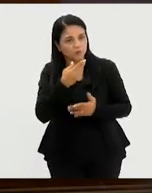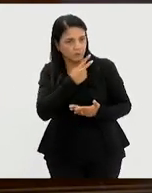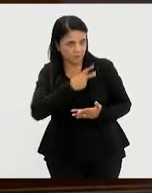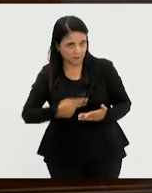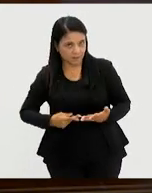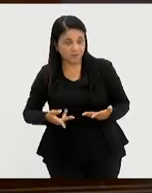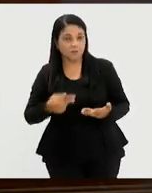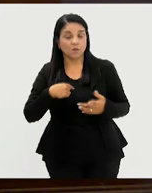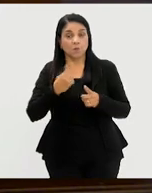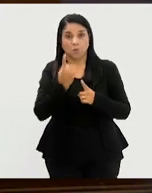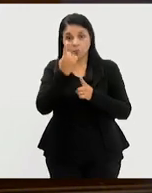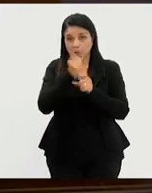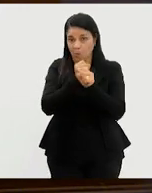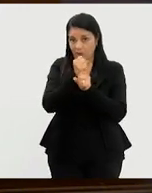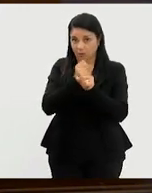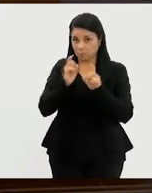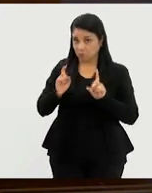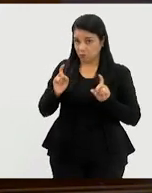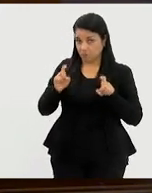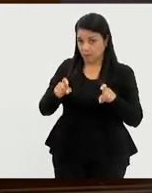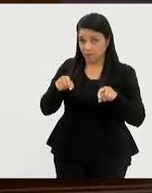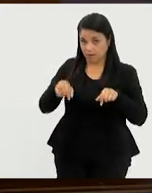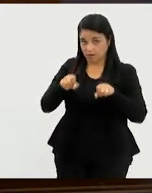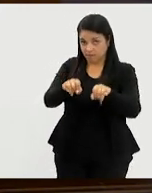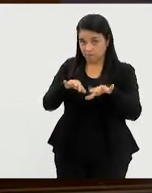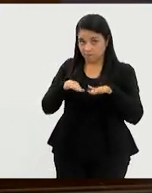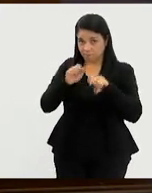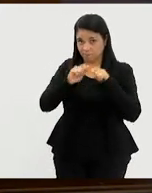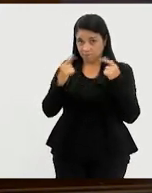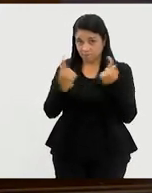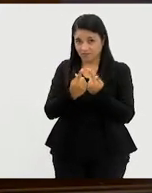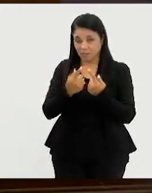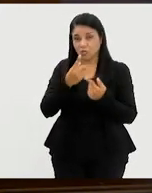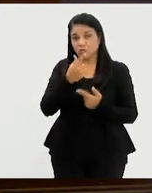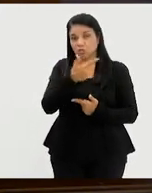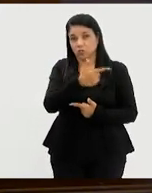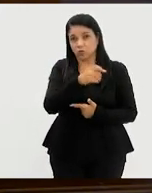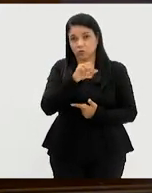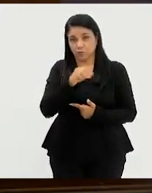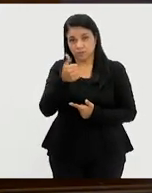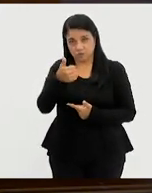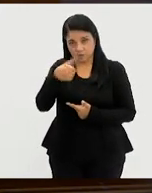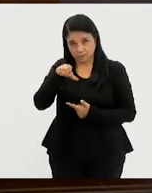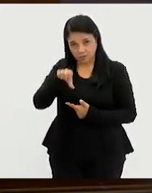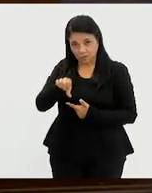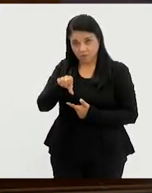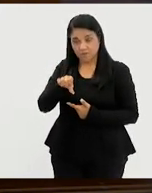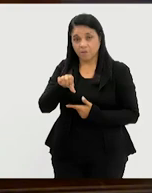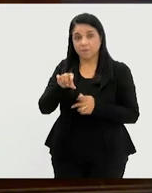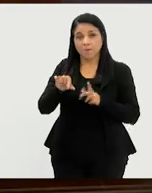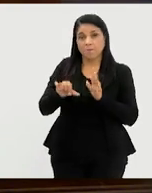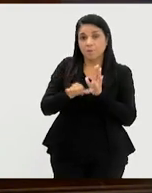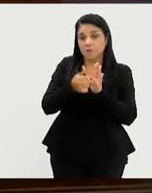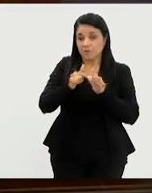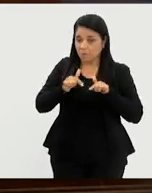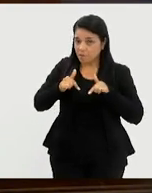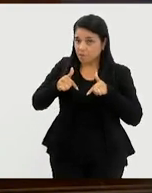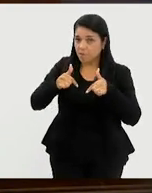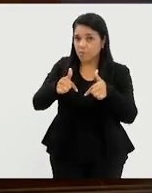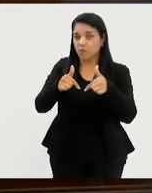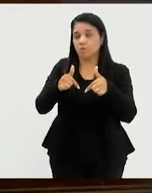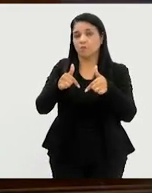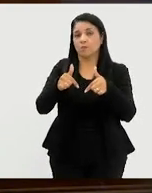ano do meu mandato aqui na Assembleia Legislativa que foi em 2019 a primeira ação que eu tive na Assembleia